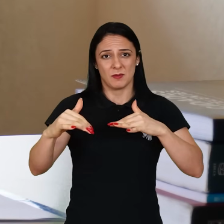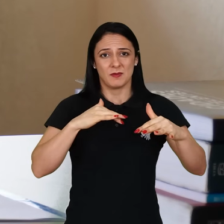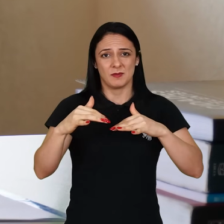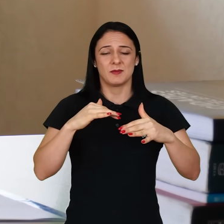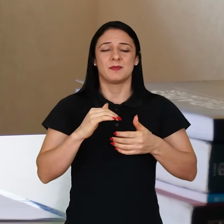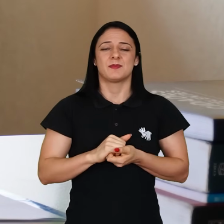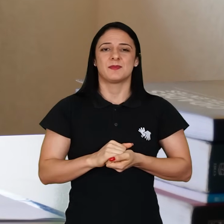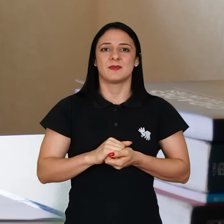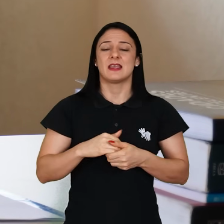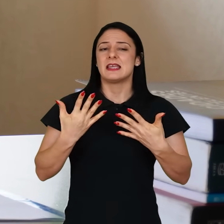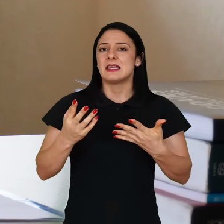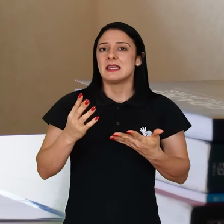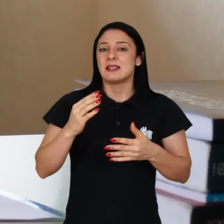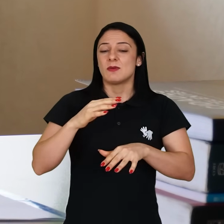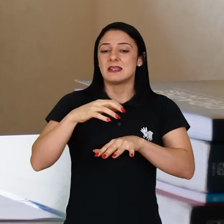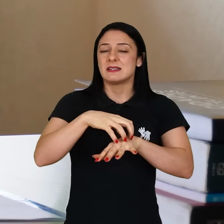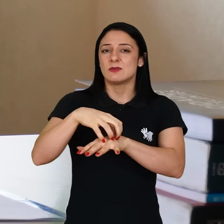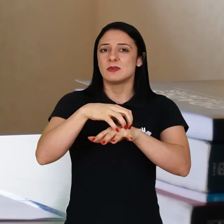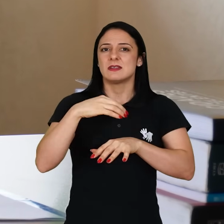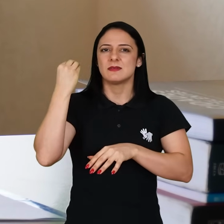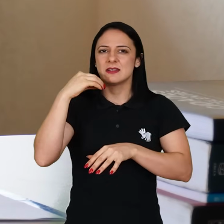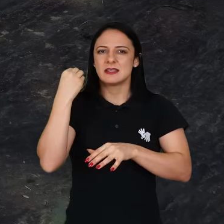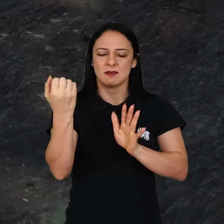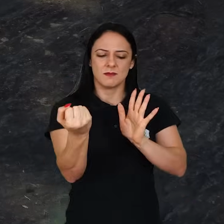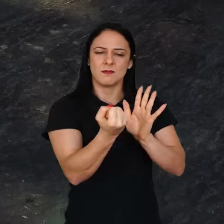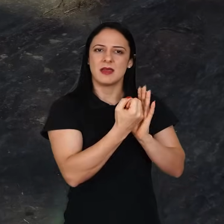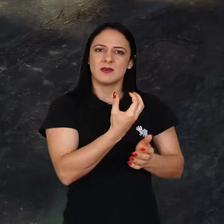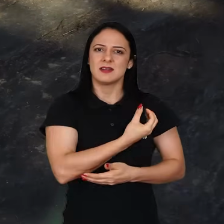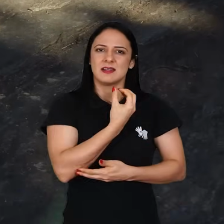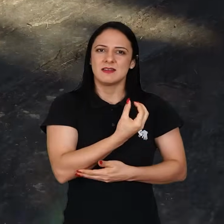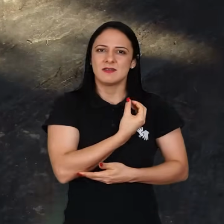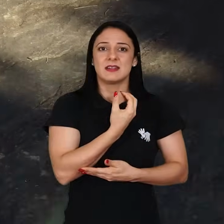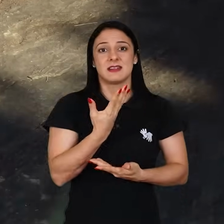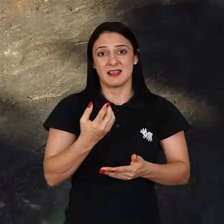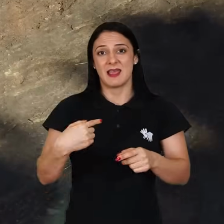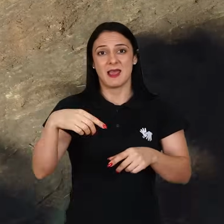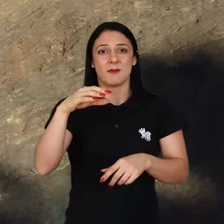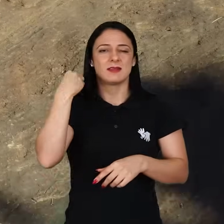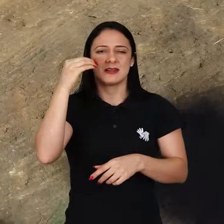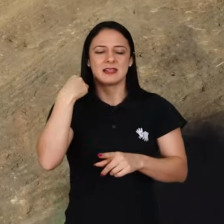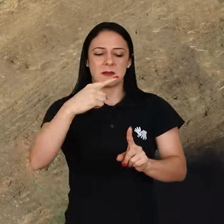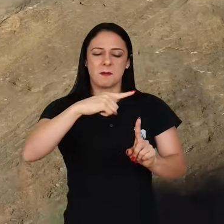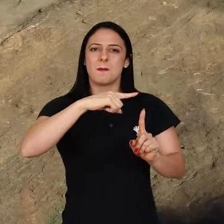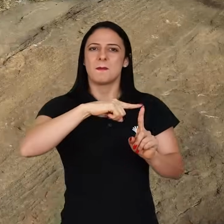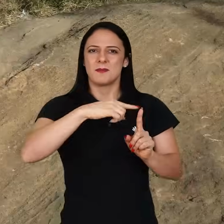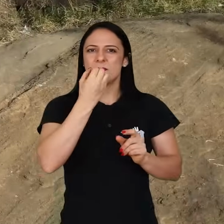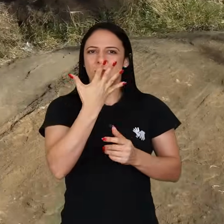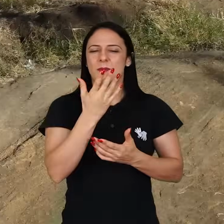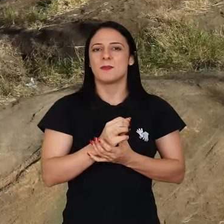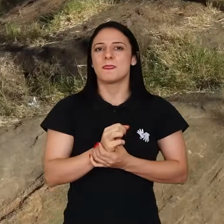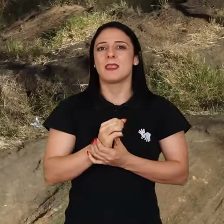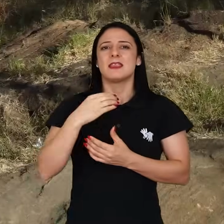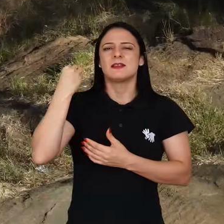olha uma coisa interessante sobre o turismo de experiência. Ele marca as vidas das pessoas, principalmente se a experiência é positiva. E as